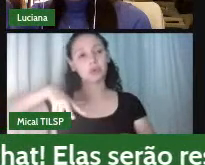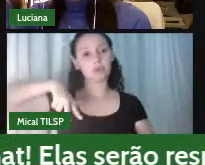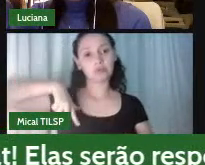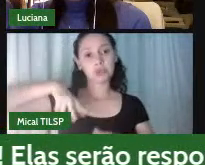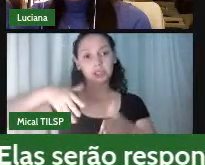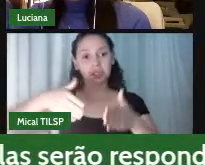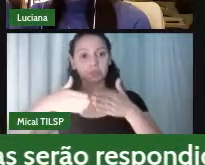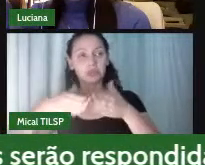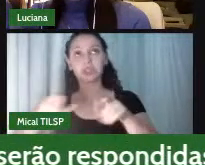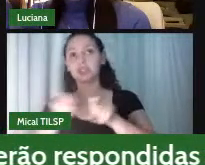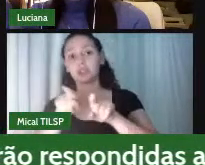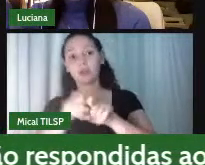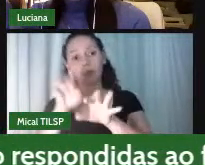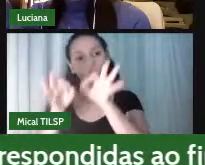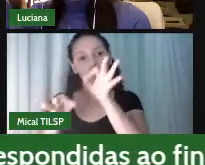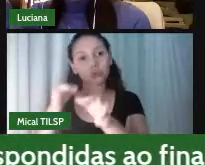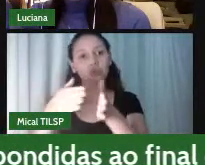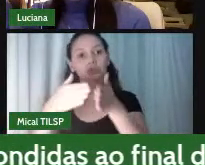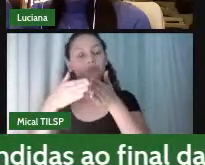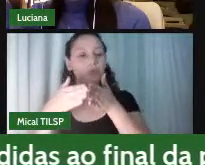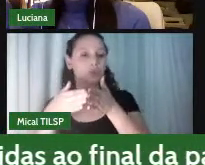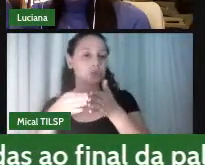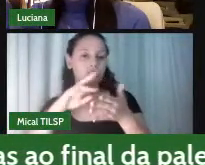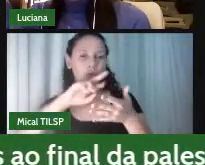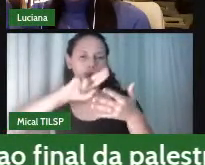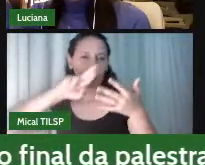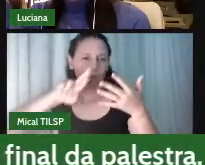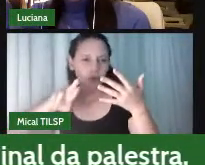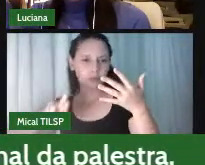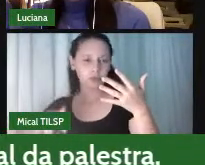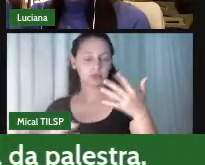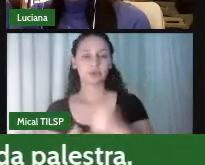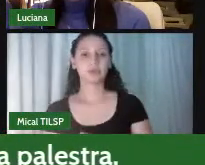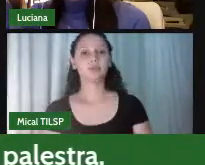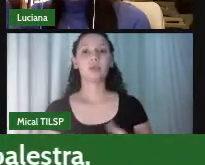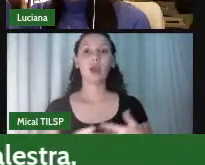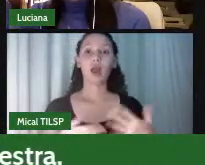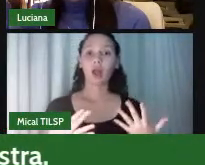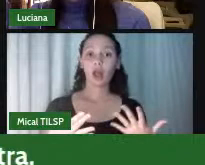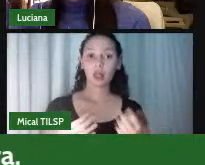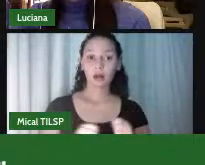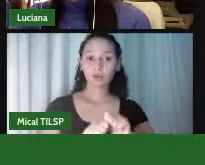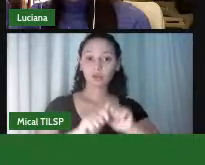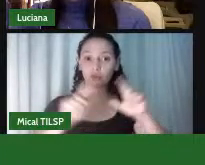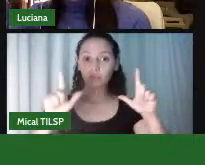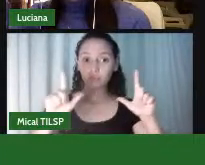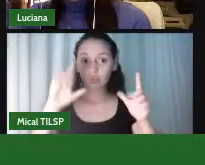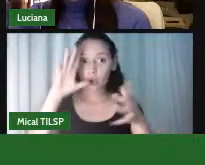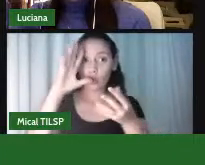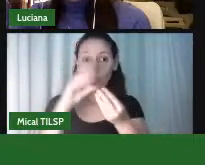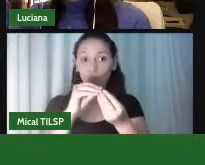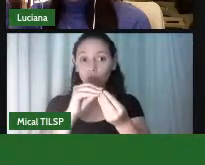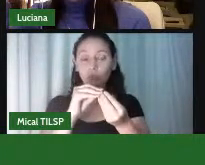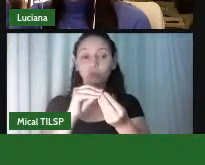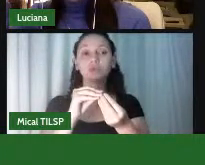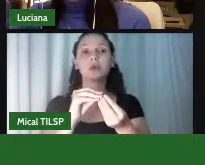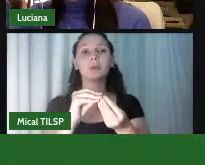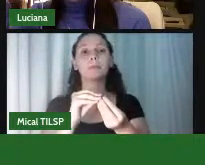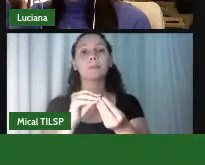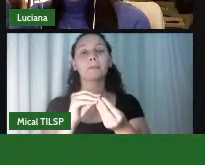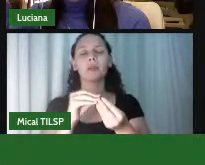entre tantos outros. Tá? Então, nessa breve apresentação, para não me alongar mais, o que eu gostaria de deixar ali